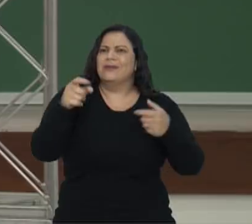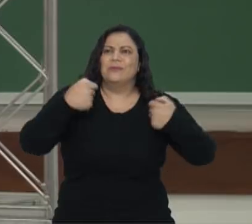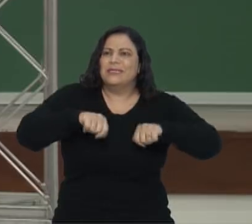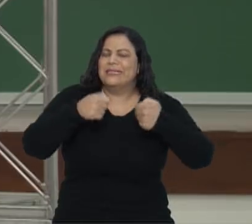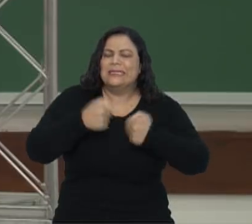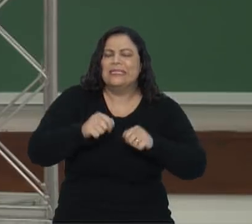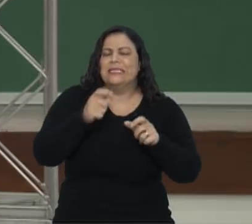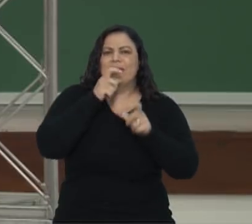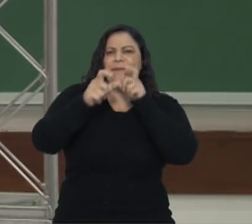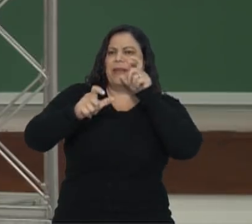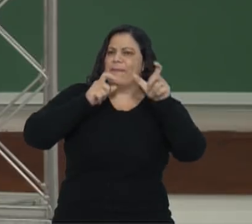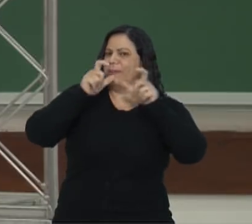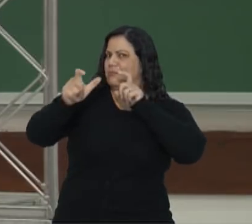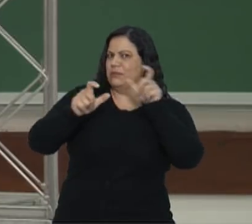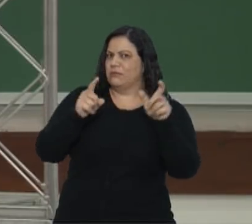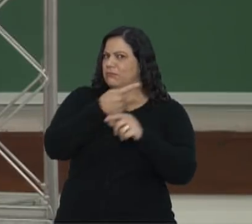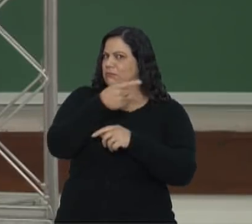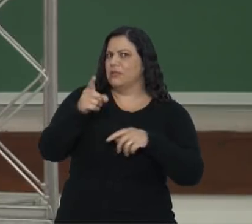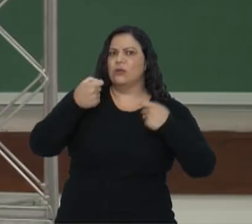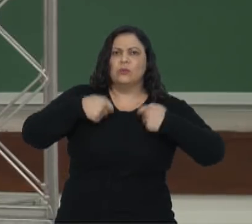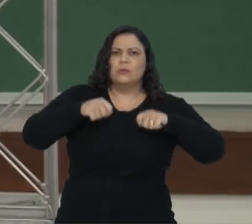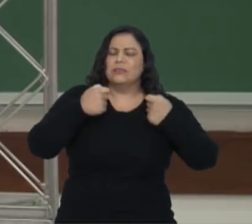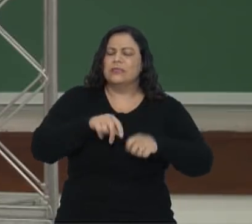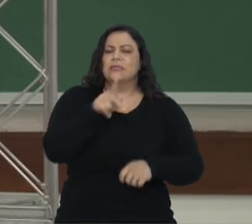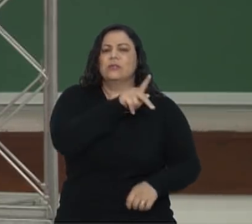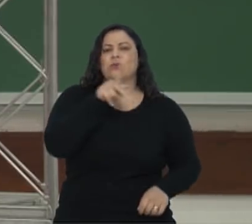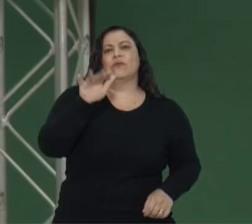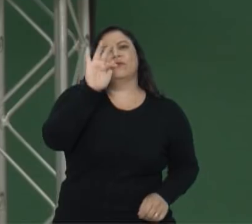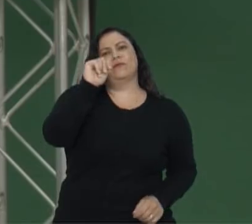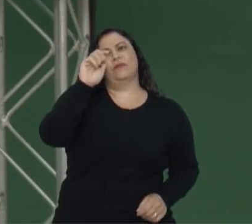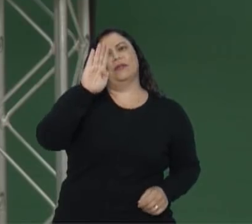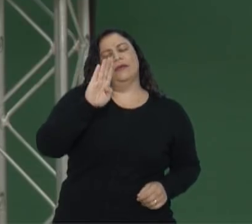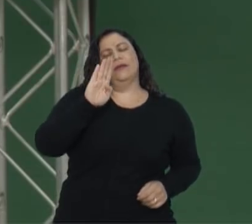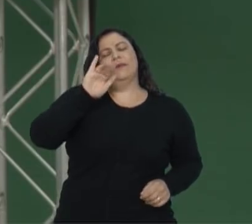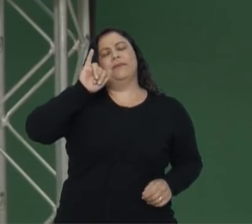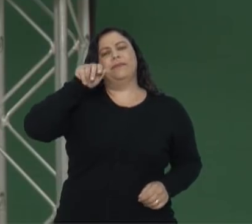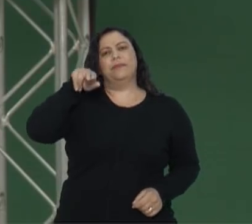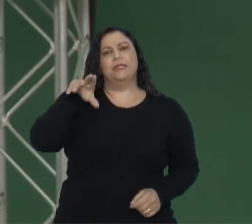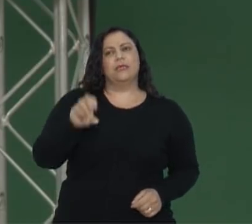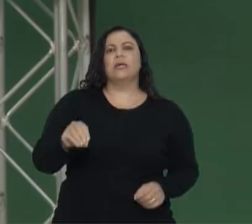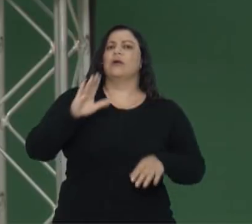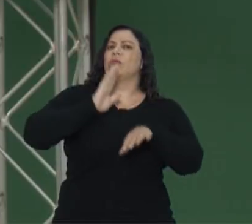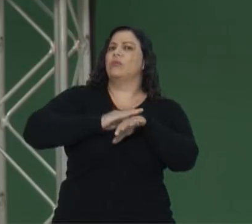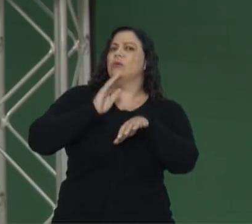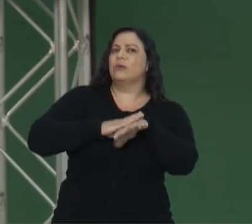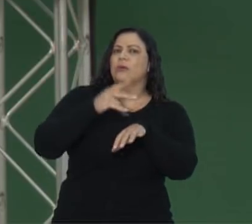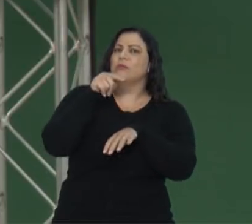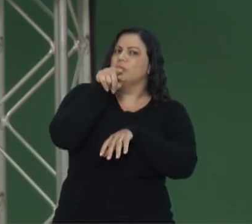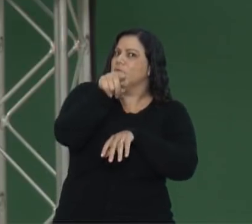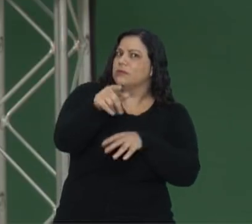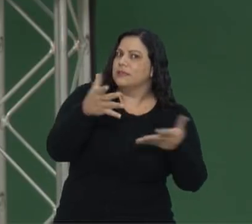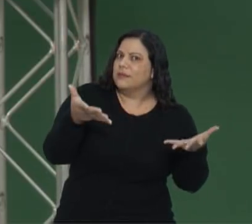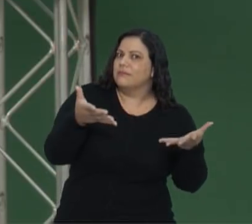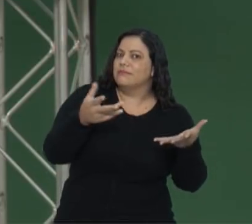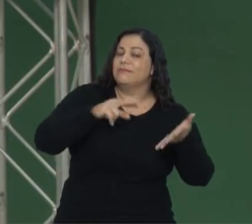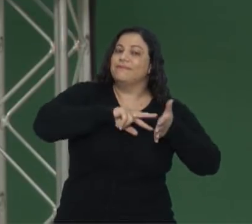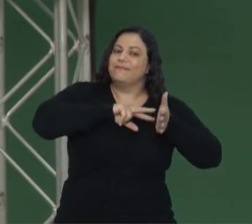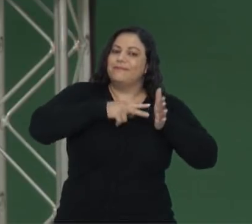minhas palavras, não precisa ser com as palavras do professor Fabiano. Você pode escrever com as suas palavras, mas que tenham o mesmo